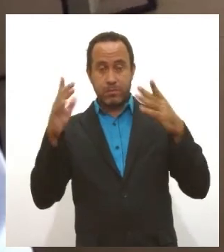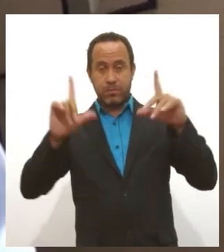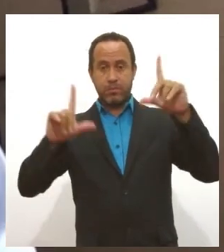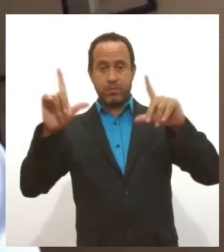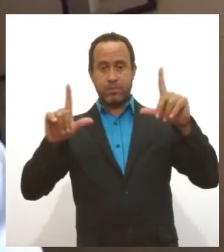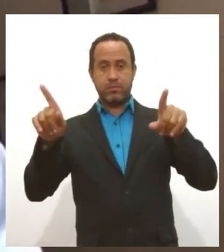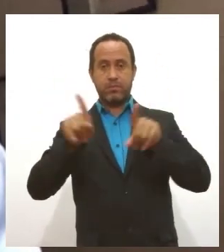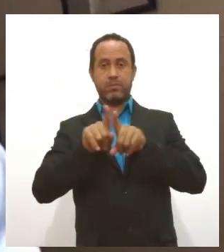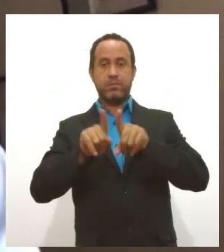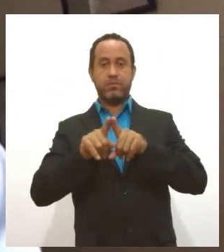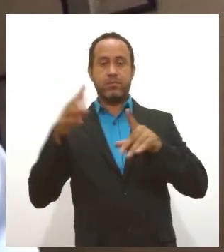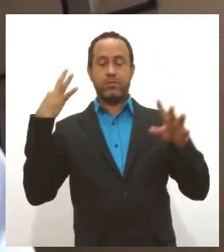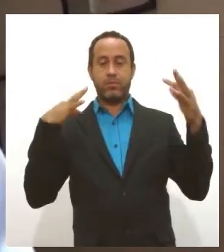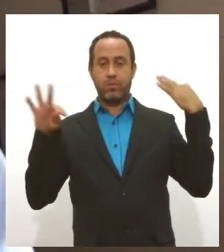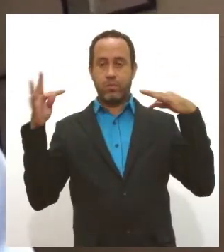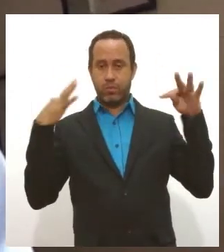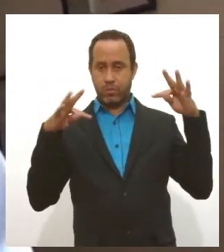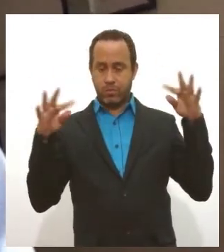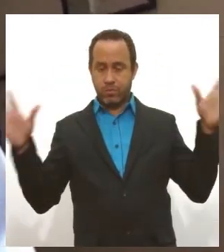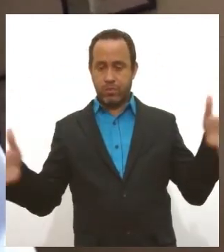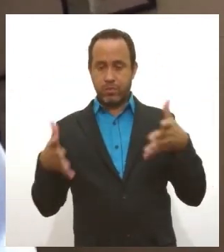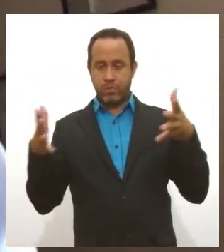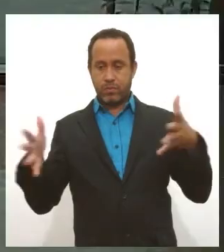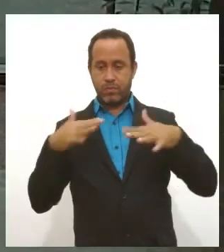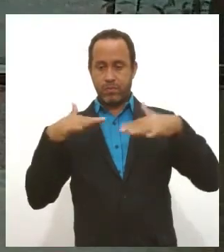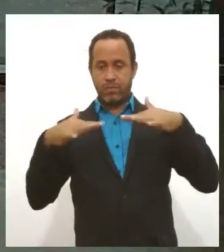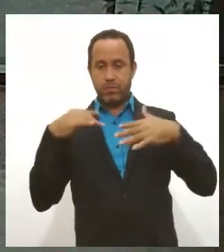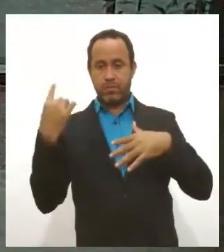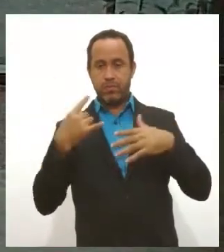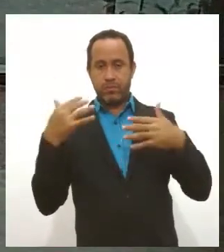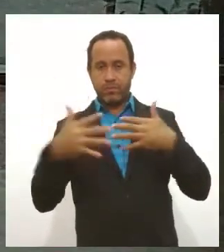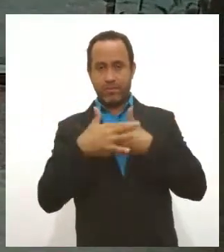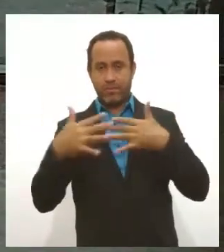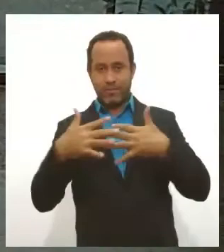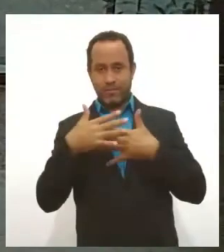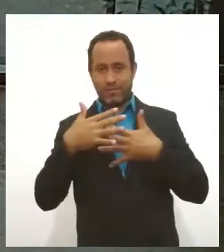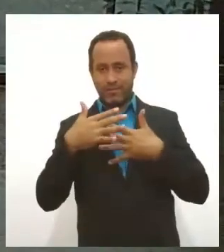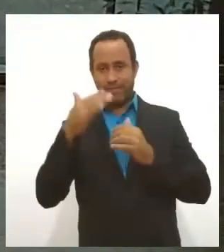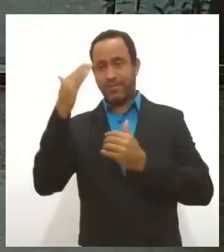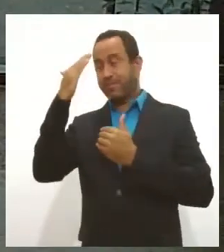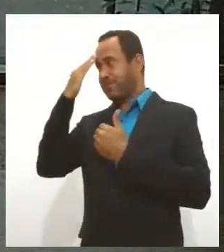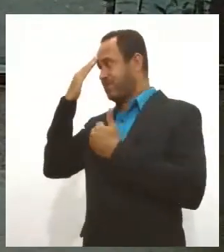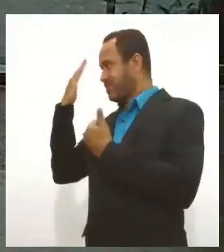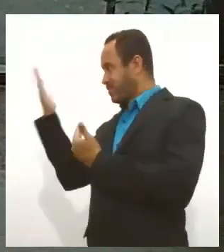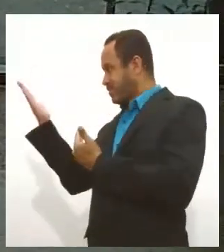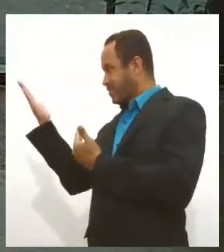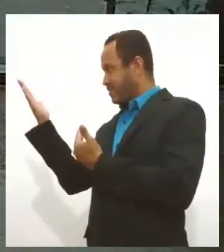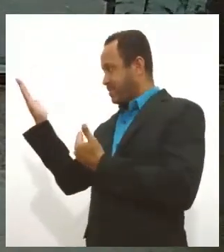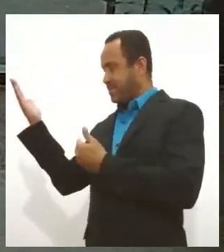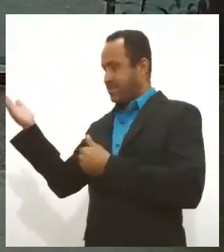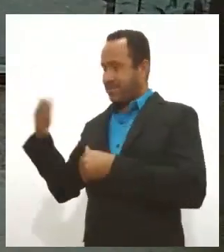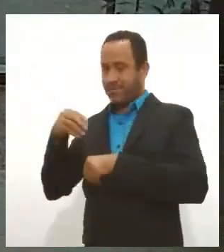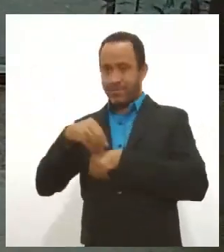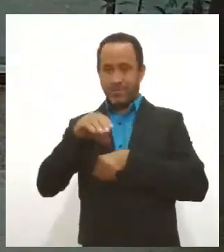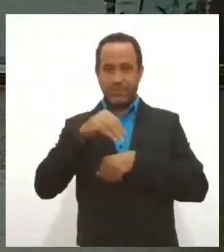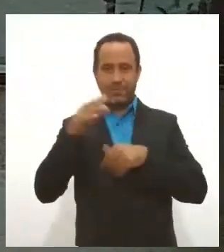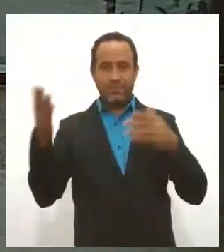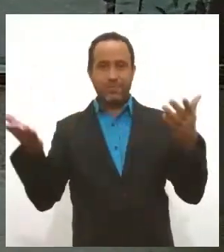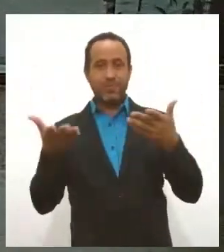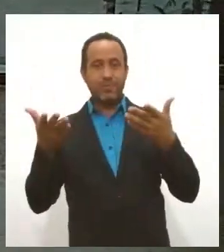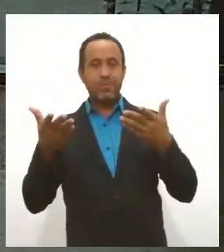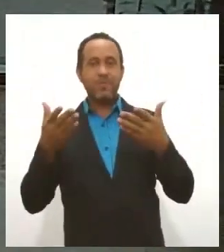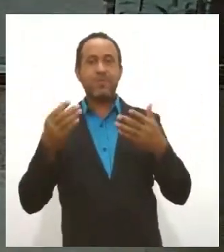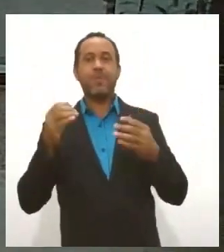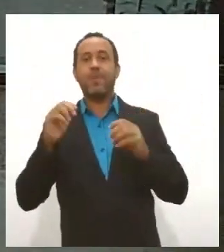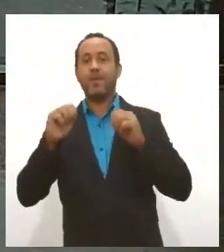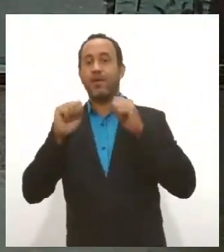e trazer aqui turistas e aquecer os nossos negócios. Muito bem, a gente agradece pela sua participação aqui no Jornal da Lese hoje e